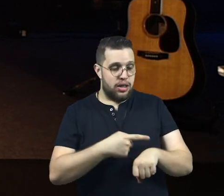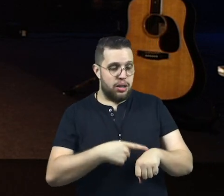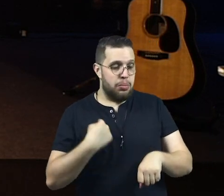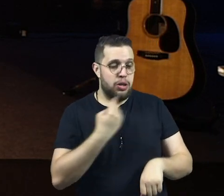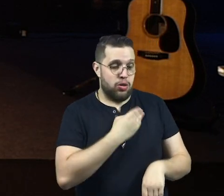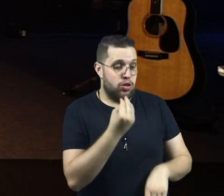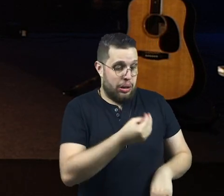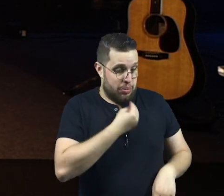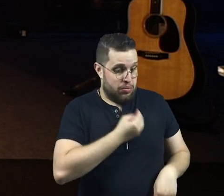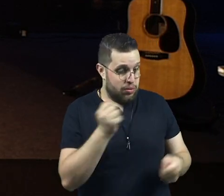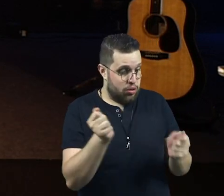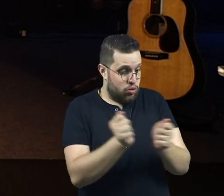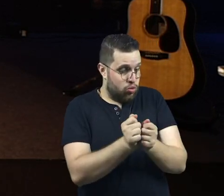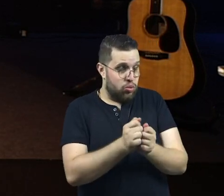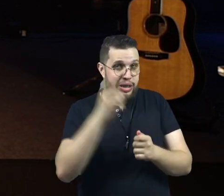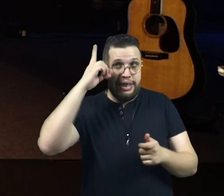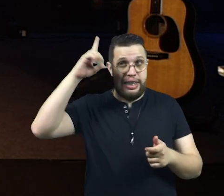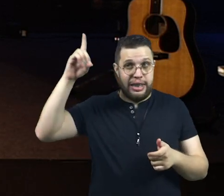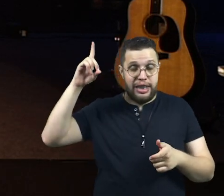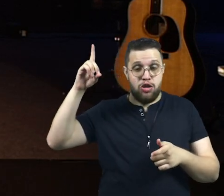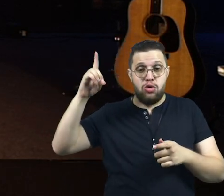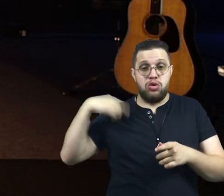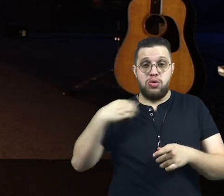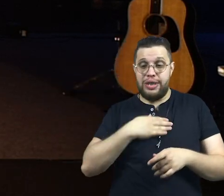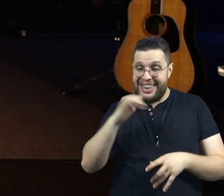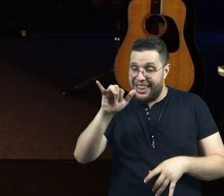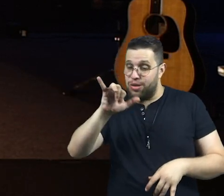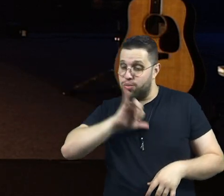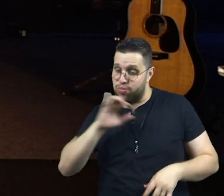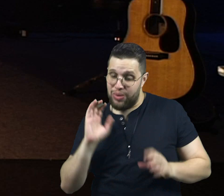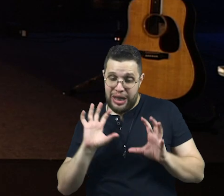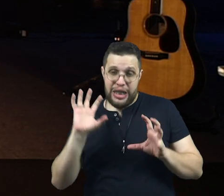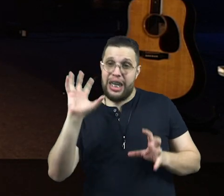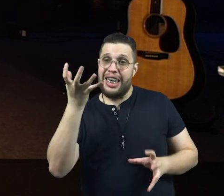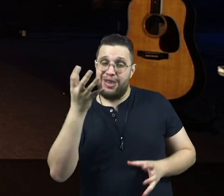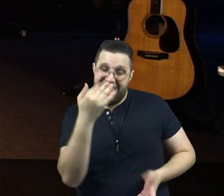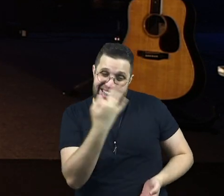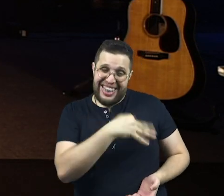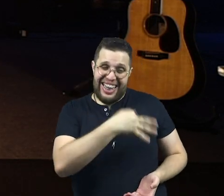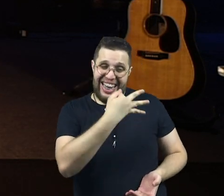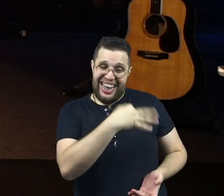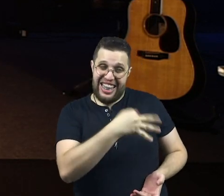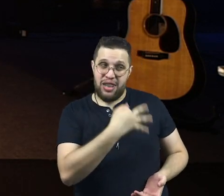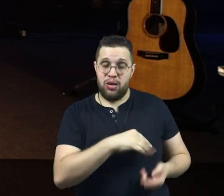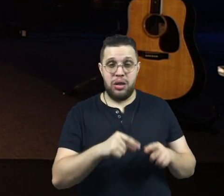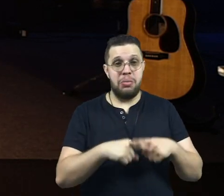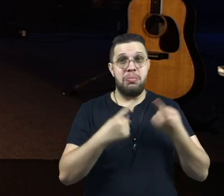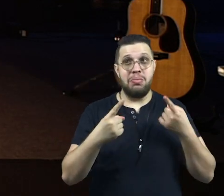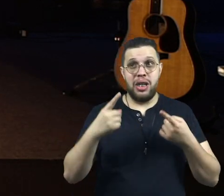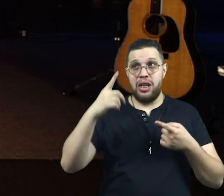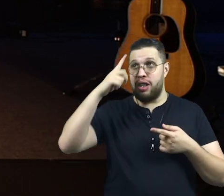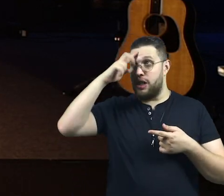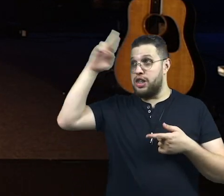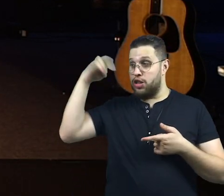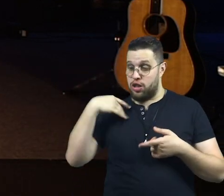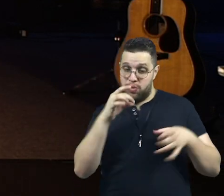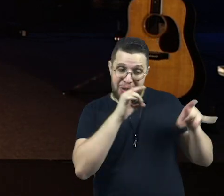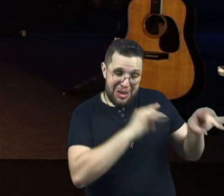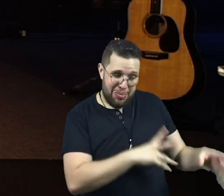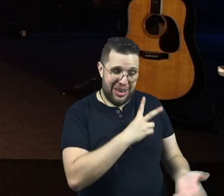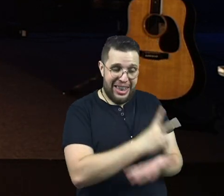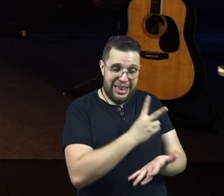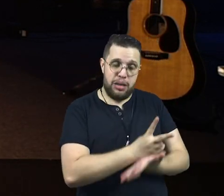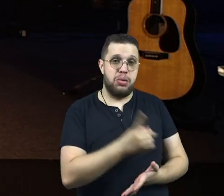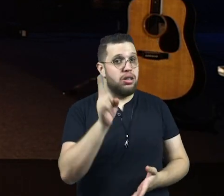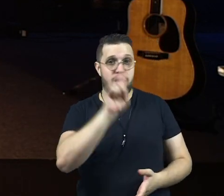vivendo. Um tempo onde Deus permite feridas, mas o nosso próprio Deus já está dizendo para nós: eu não vou desprezá-los para sempre,